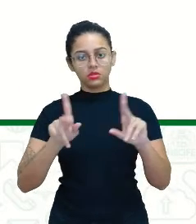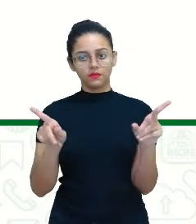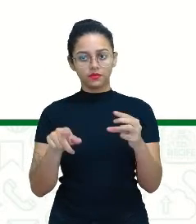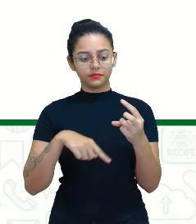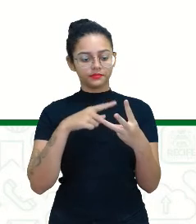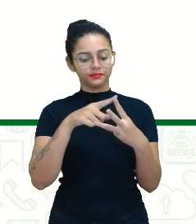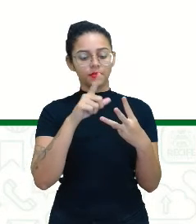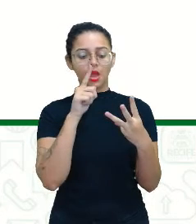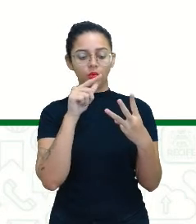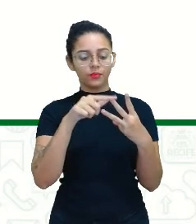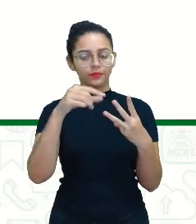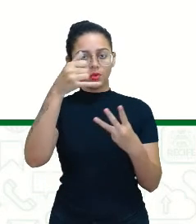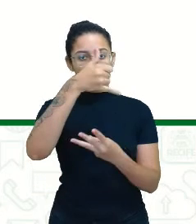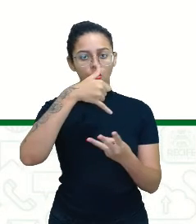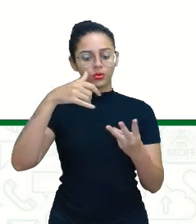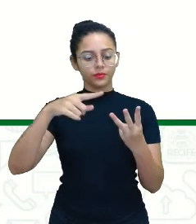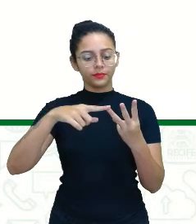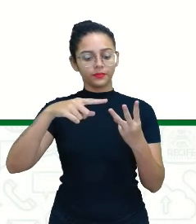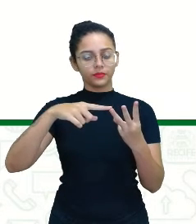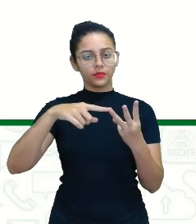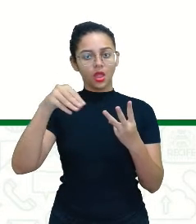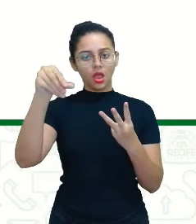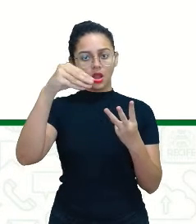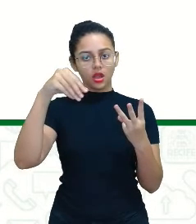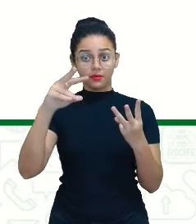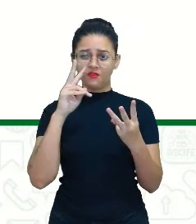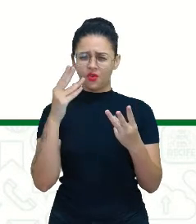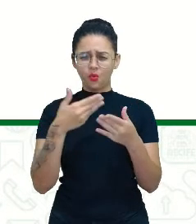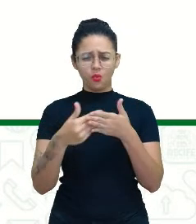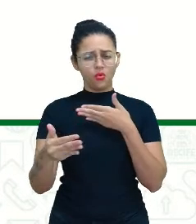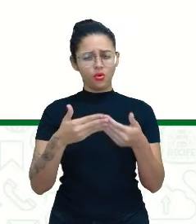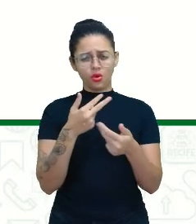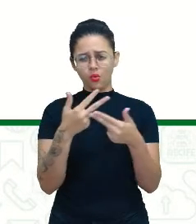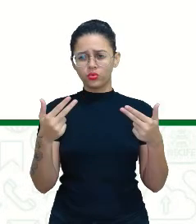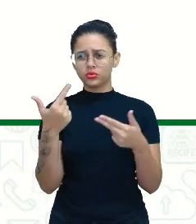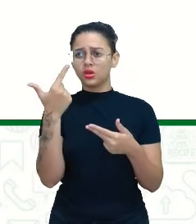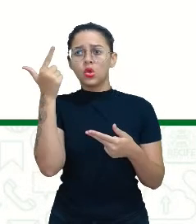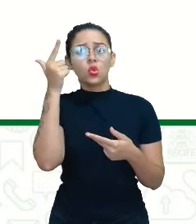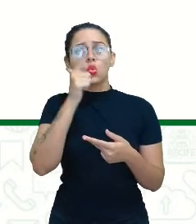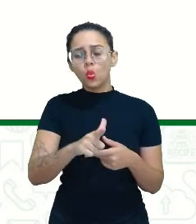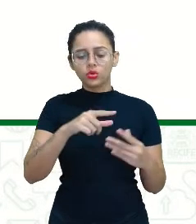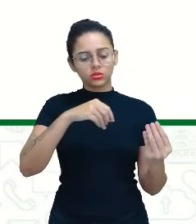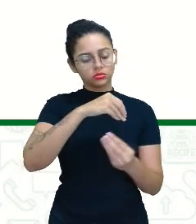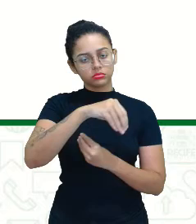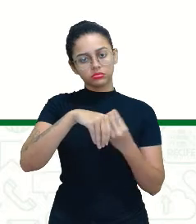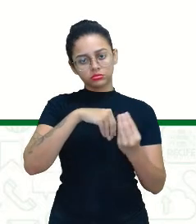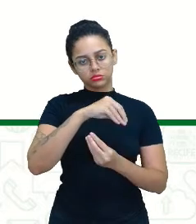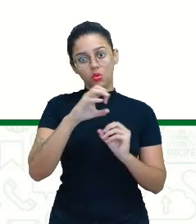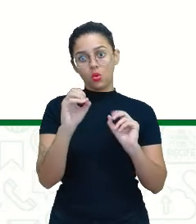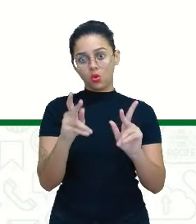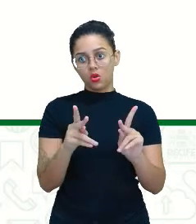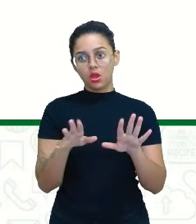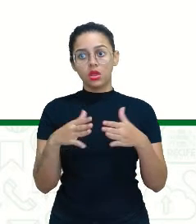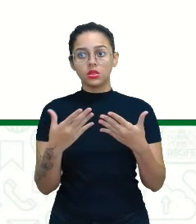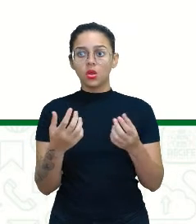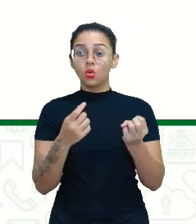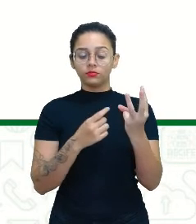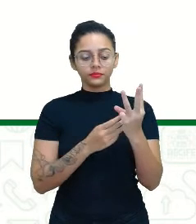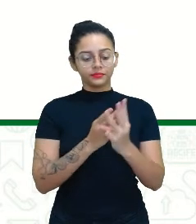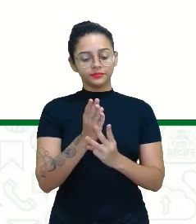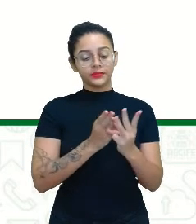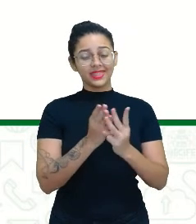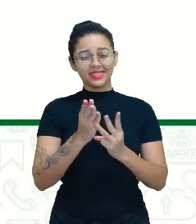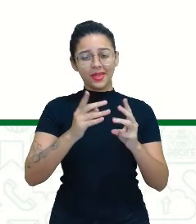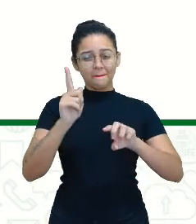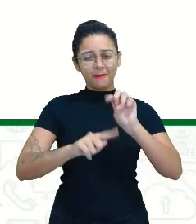água óleo Areia a gente pode ver qualquer coisa que não consiga se misturar Tá certo gente então são três